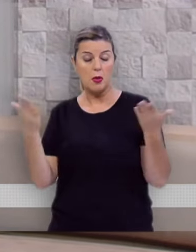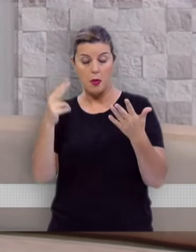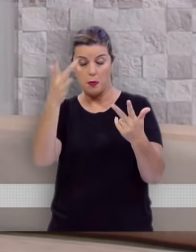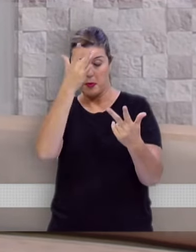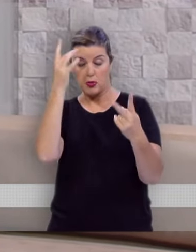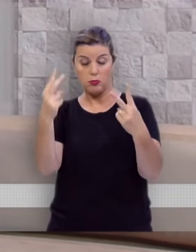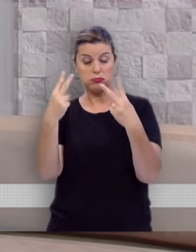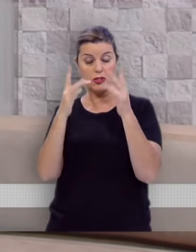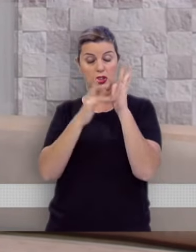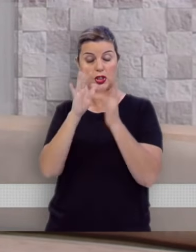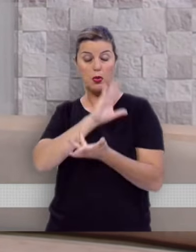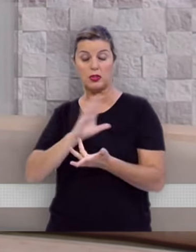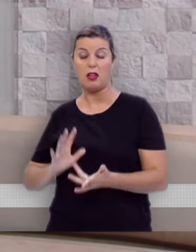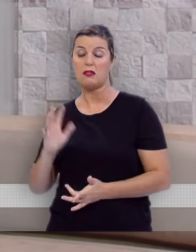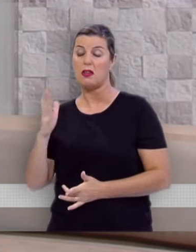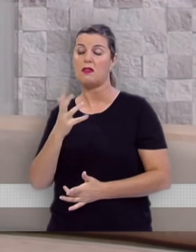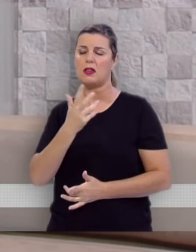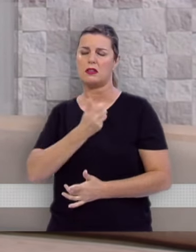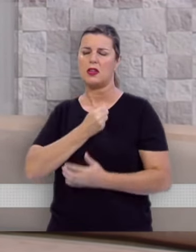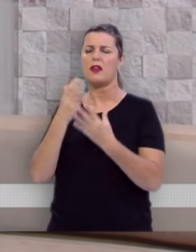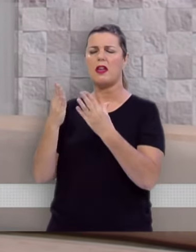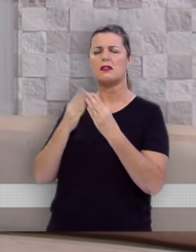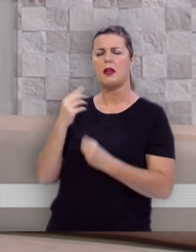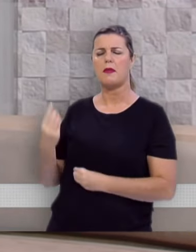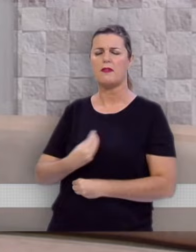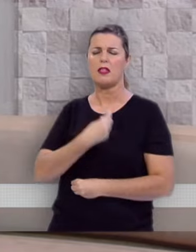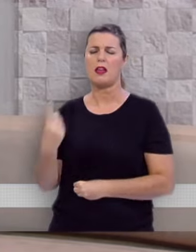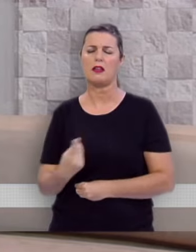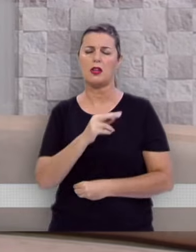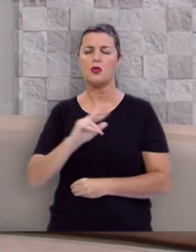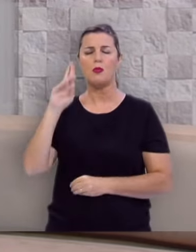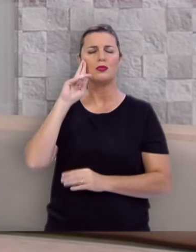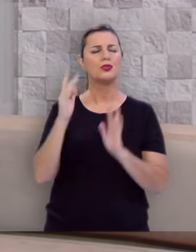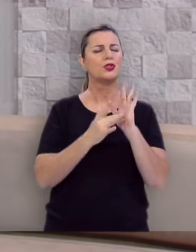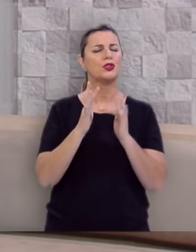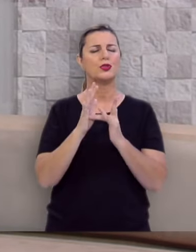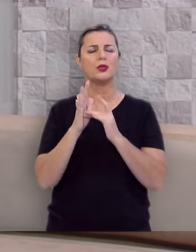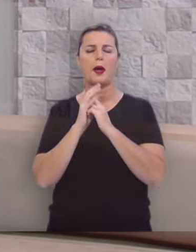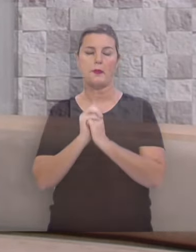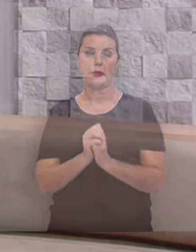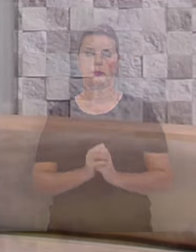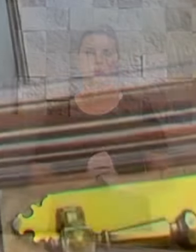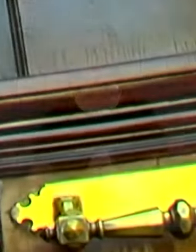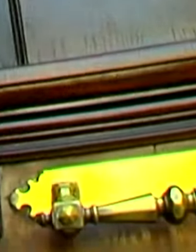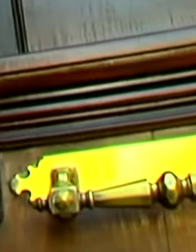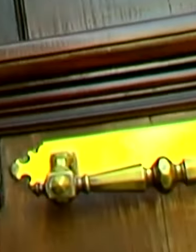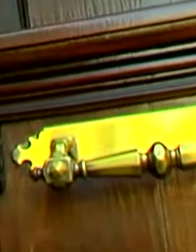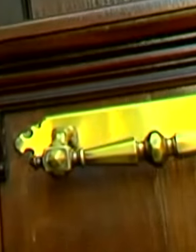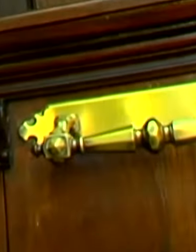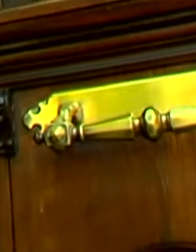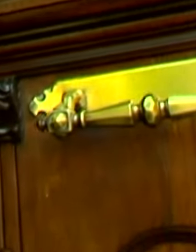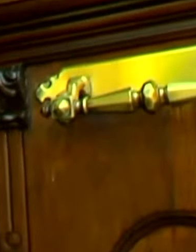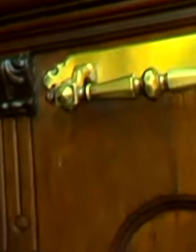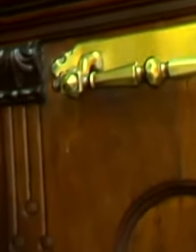eles olhem para Cristo, o Redentor, e recebam dele a vida eterna. Em nome de Jesus. Amém. A